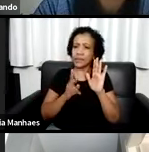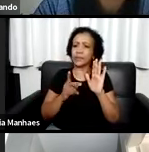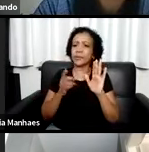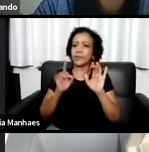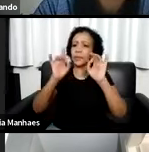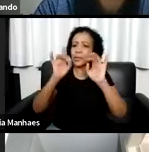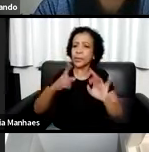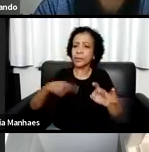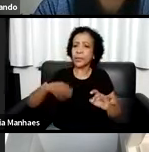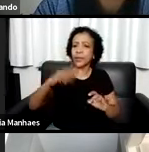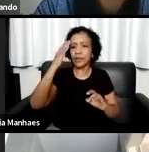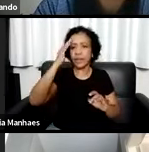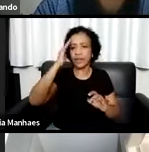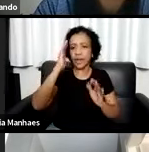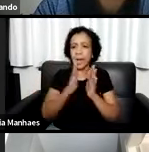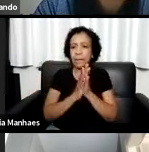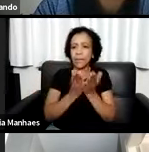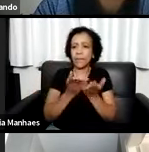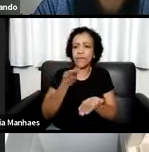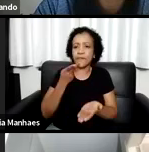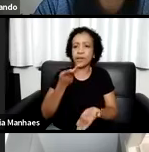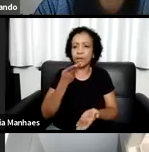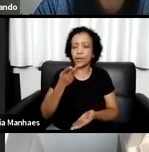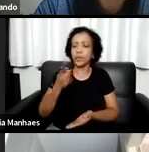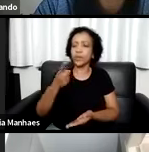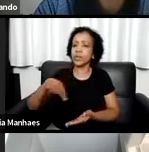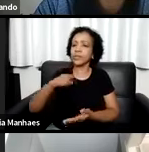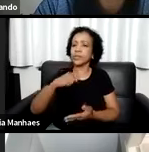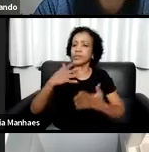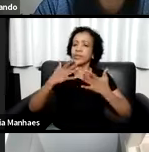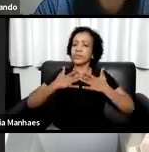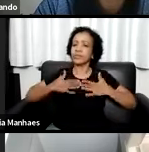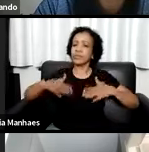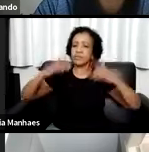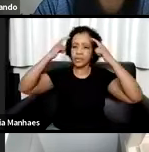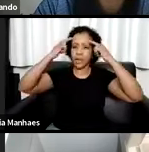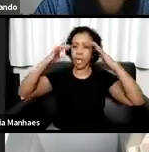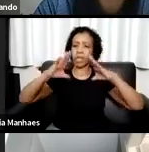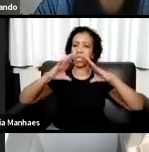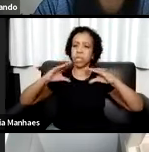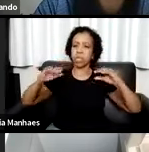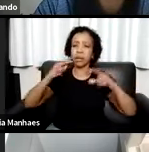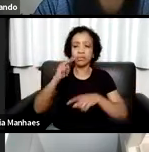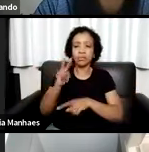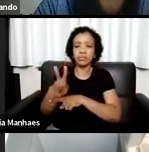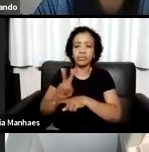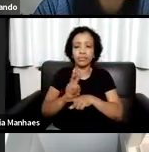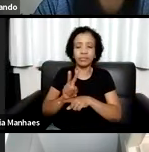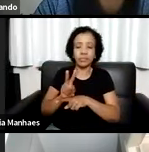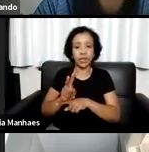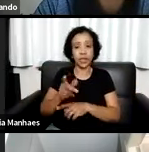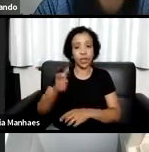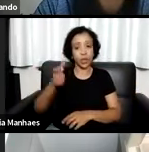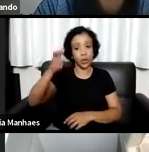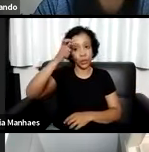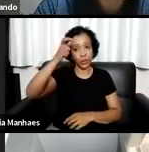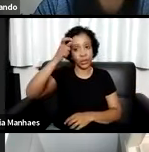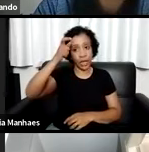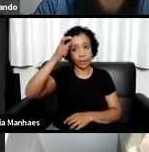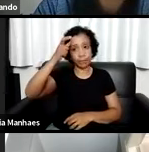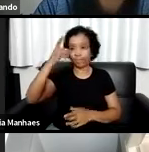todo neste momento. A palavra diz: sede sóbrios e vigilantes. O diabo, vosso